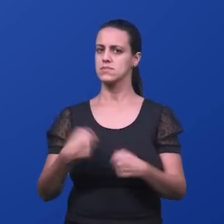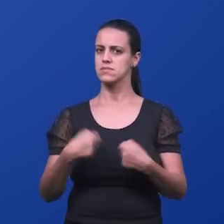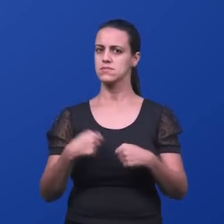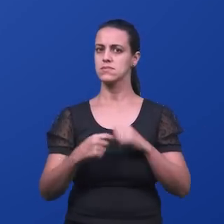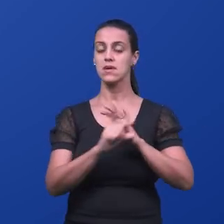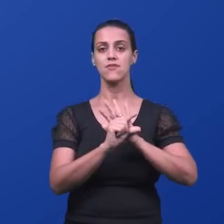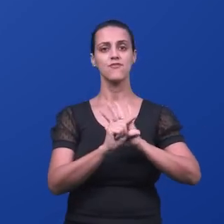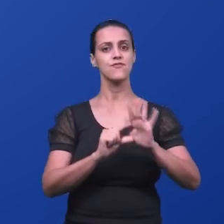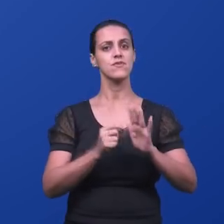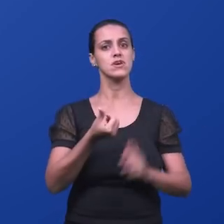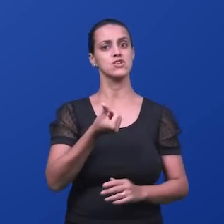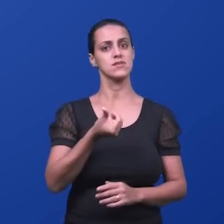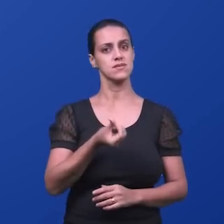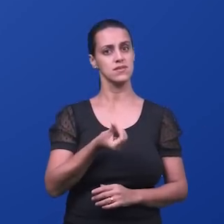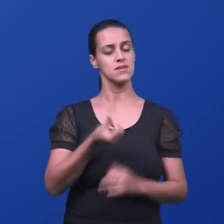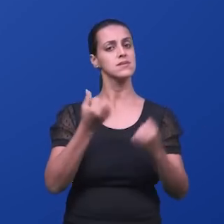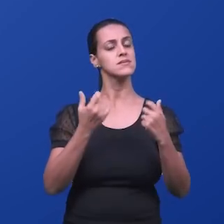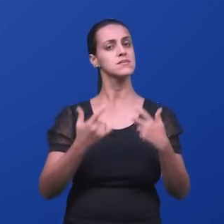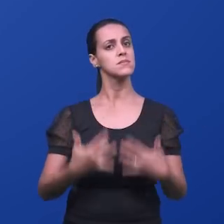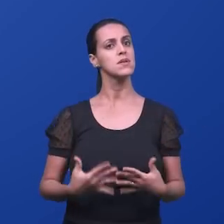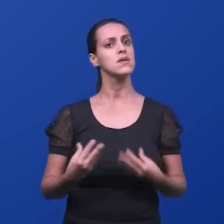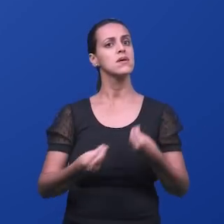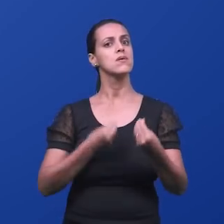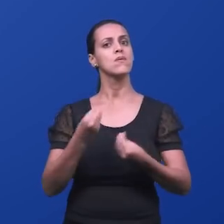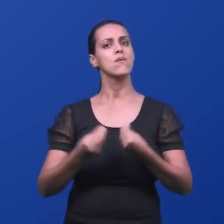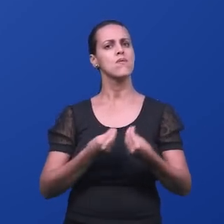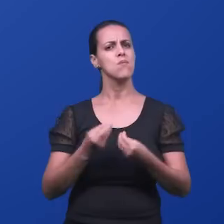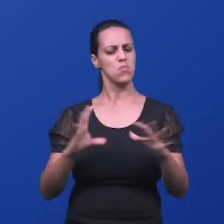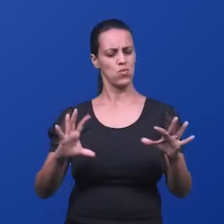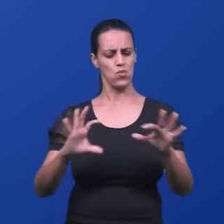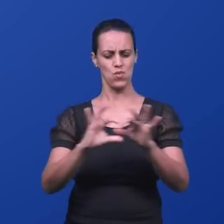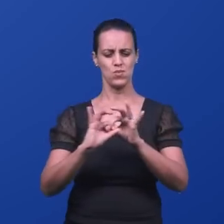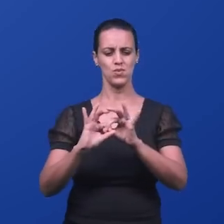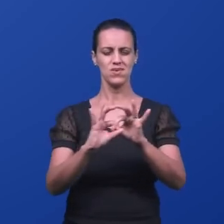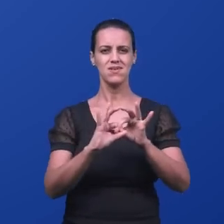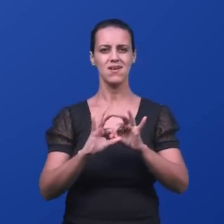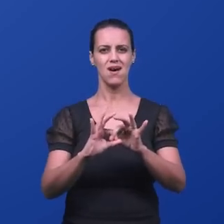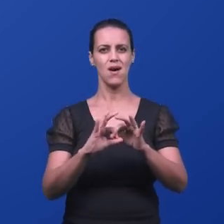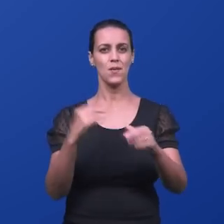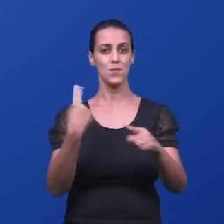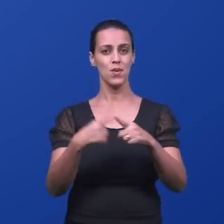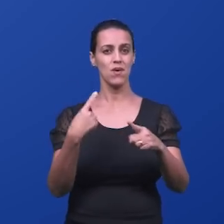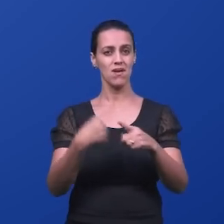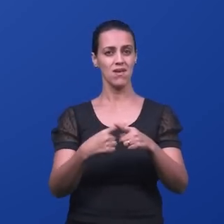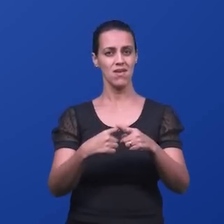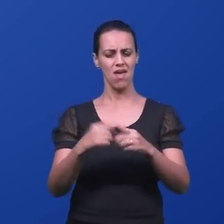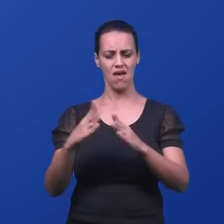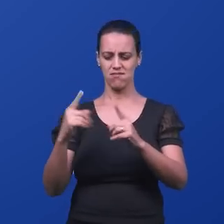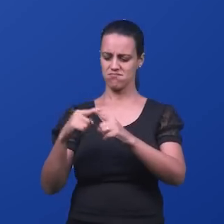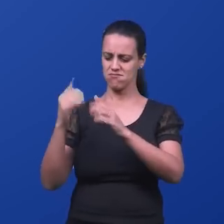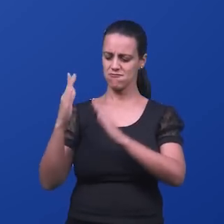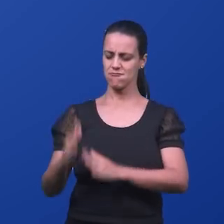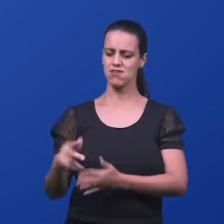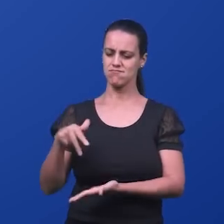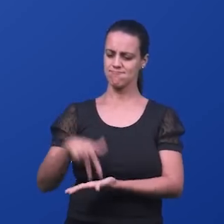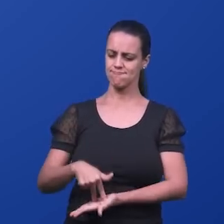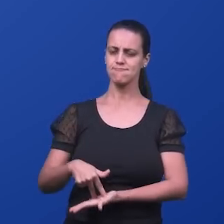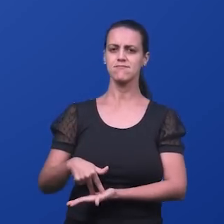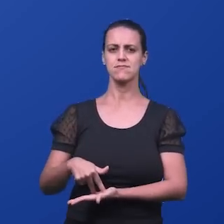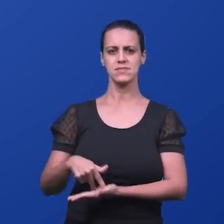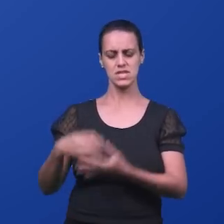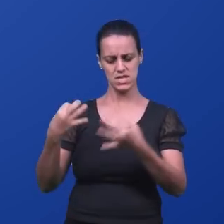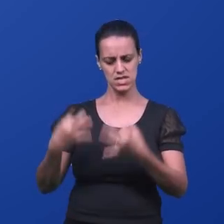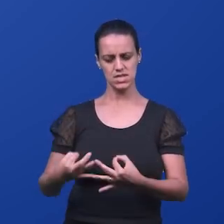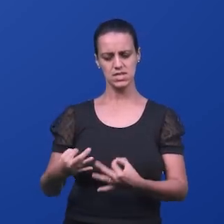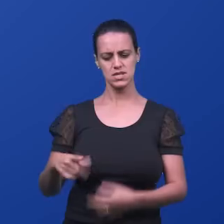verso 16 já fala desse firmamento, é a comunhão, que a noiva ela se encontra firmada e definida na